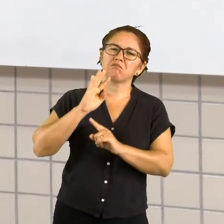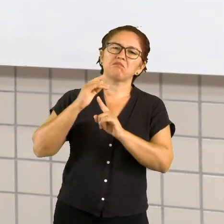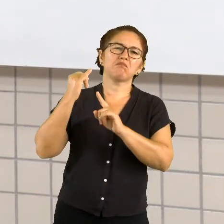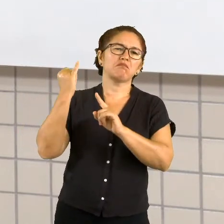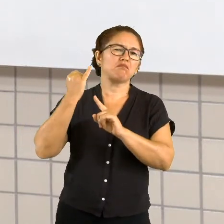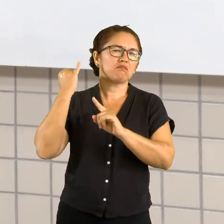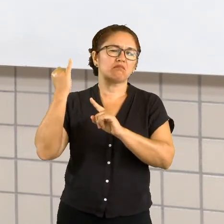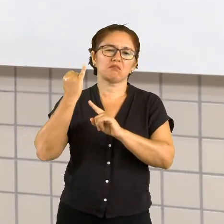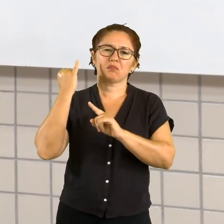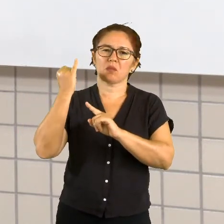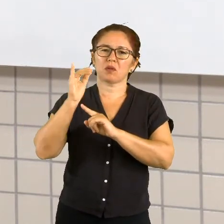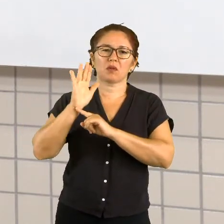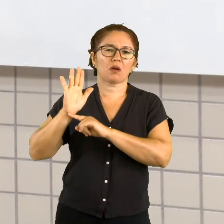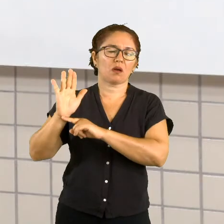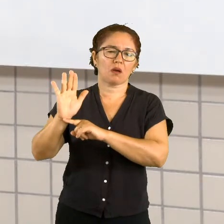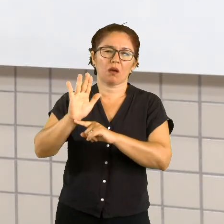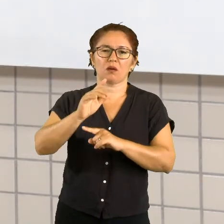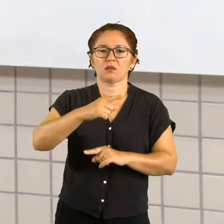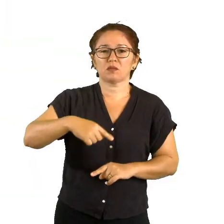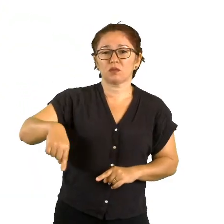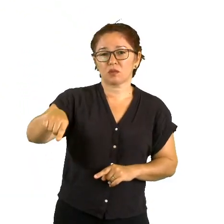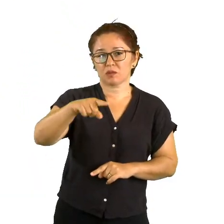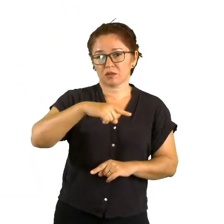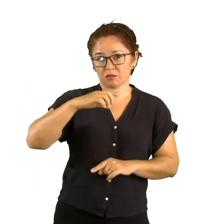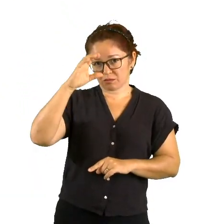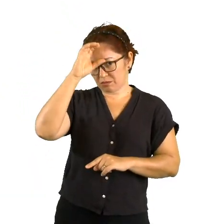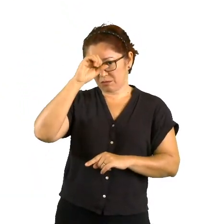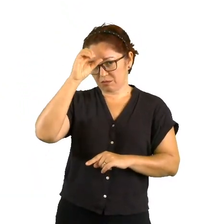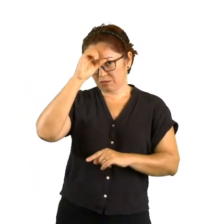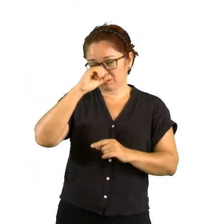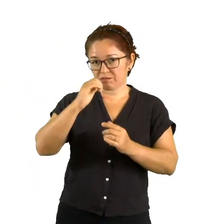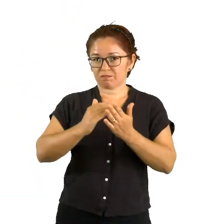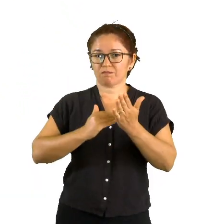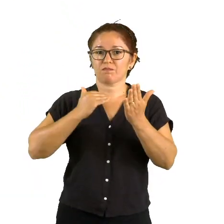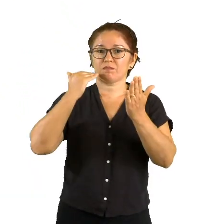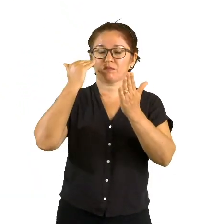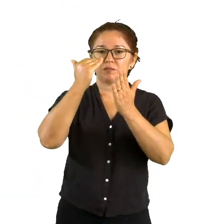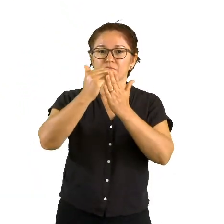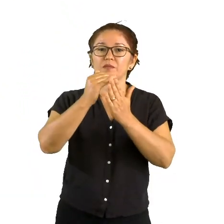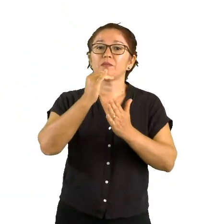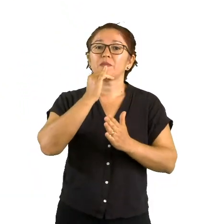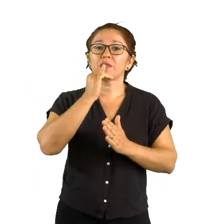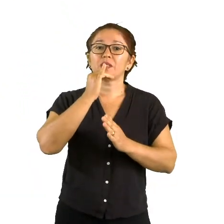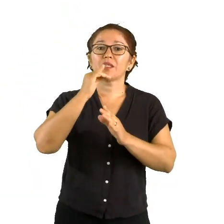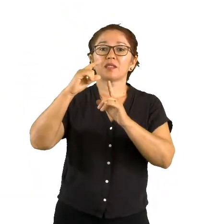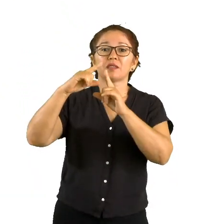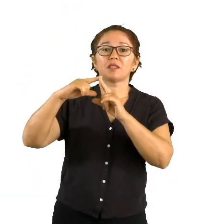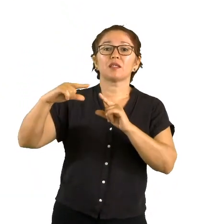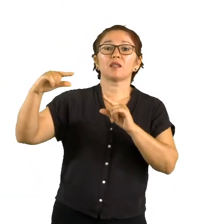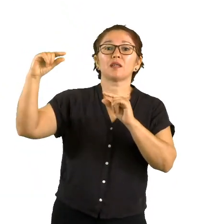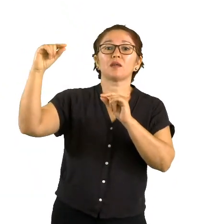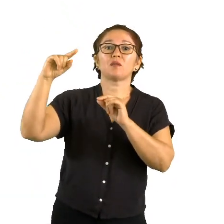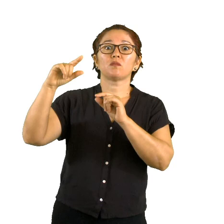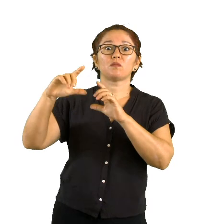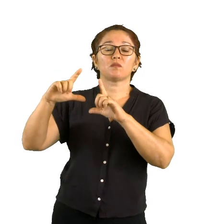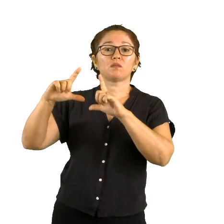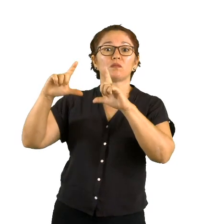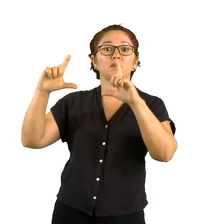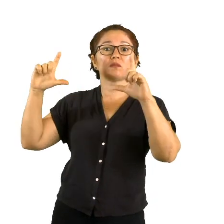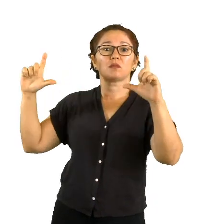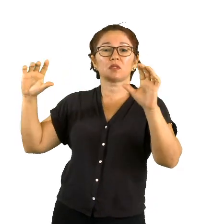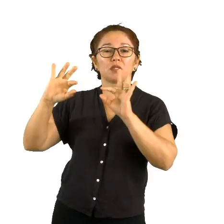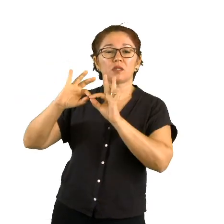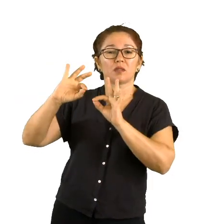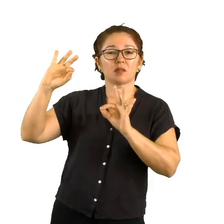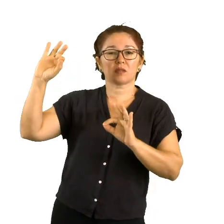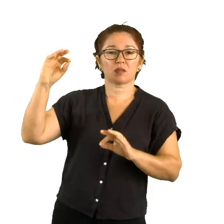nós estudarmos e sabermos mais. O tamanho da Lua, por exemplo, é de